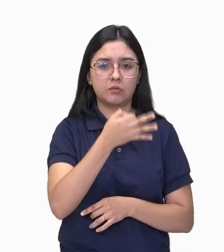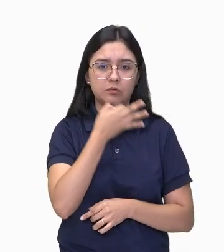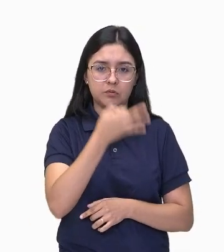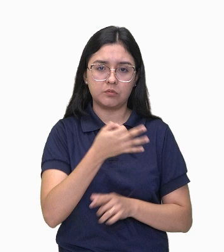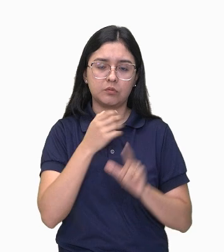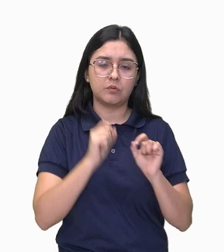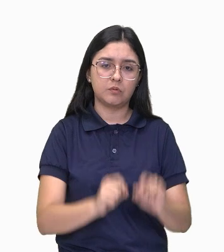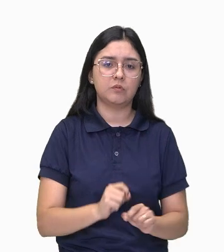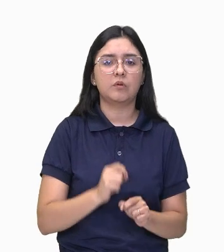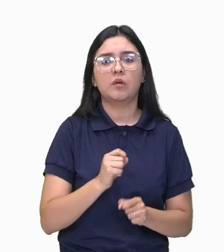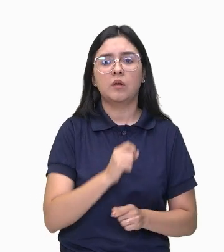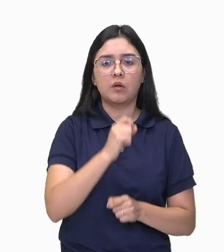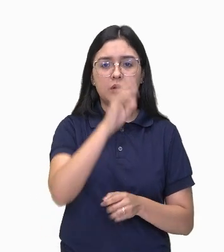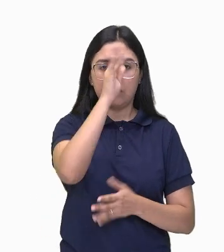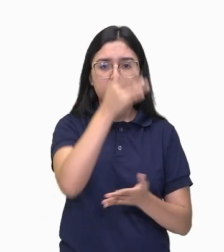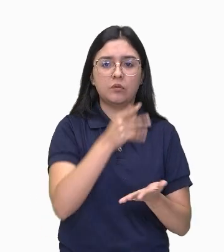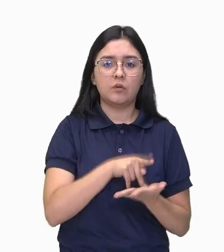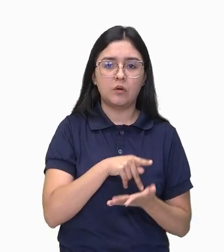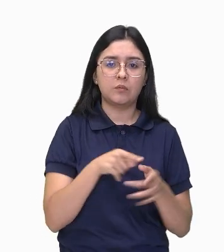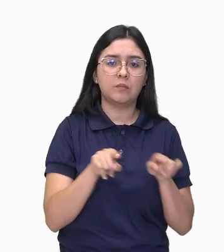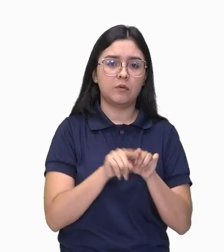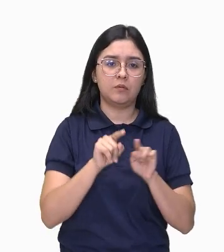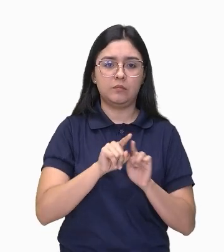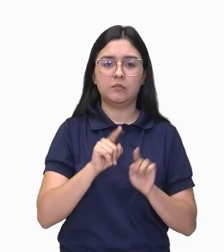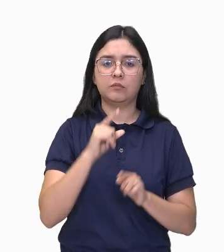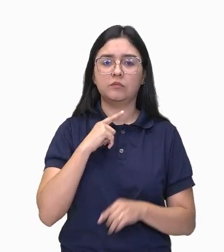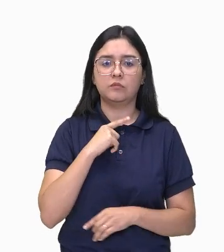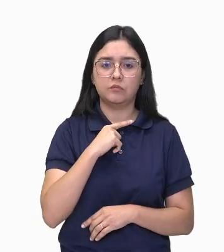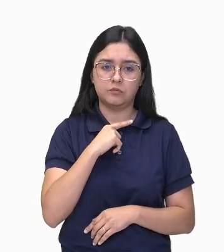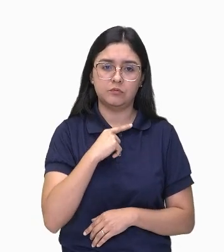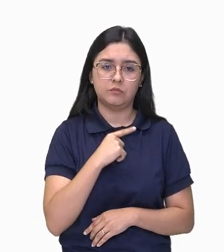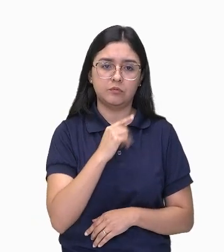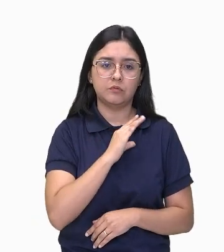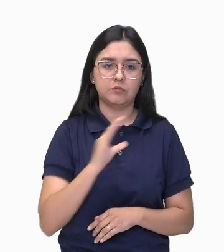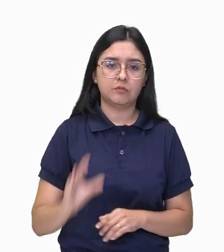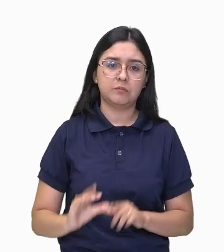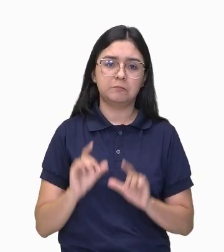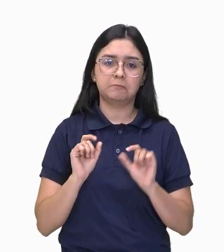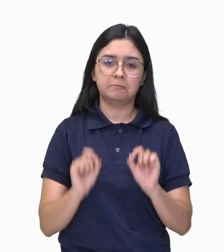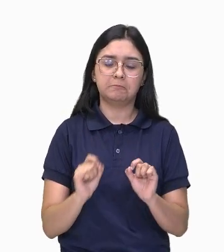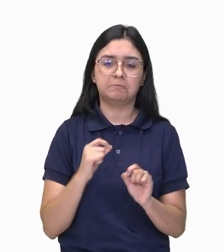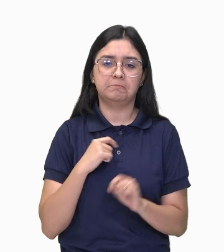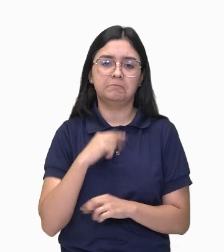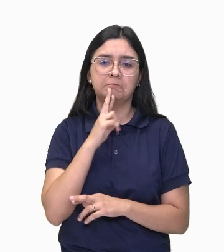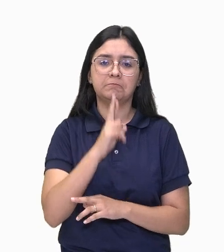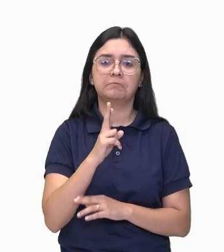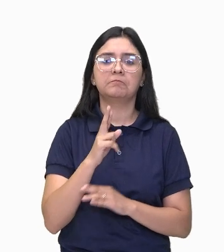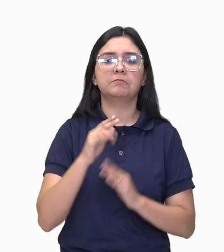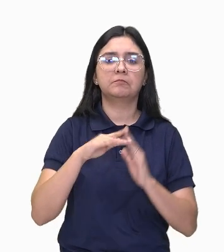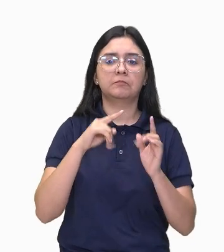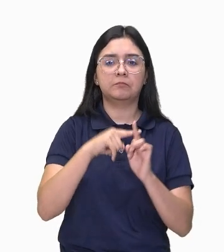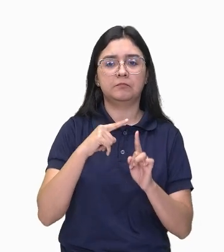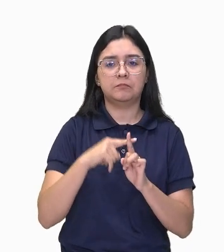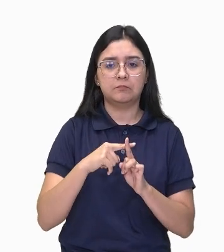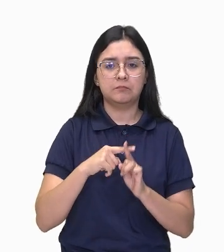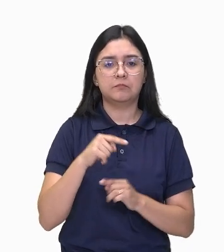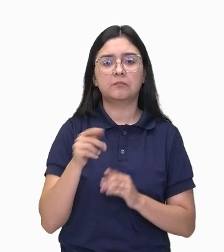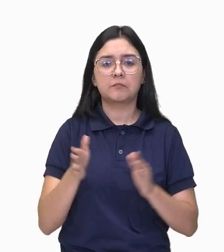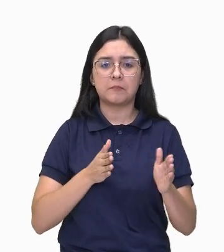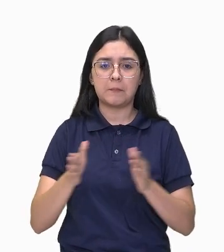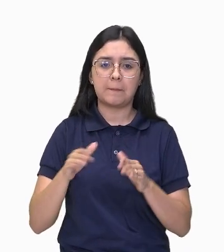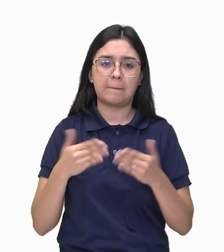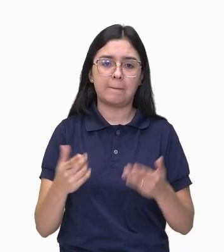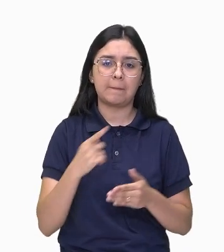cristãos. Isso exigia uma resposta da Igreja Católica a estes novos tempos. Desta maneira, surgem pensadores